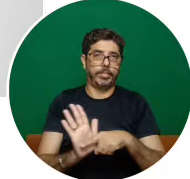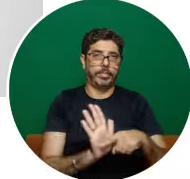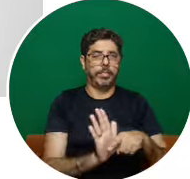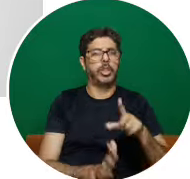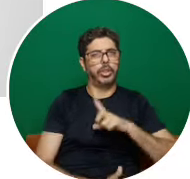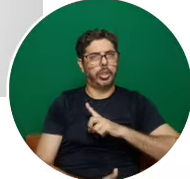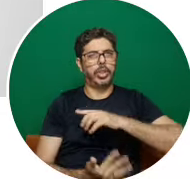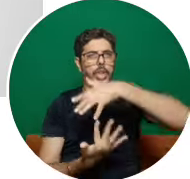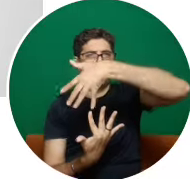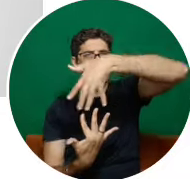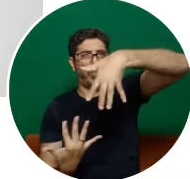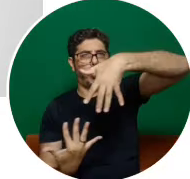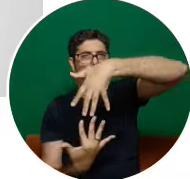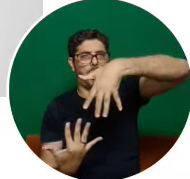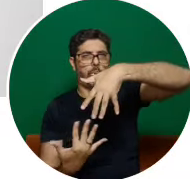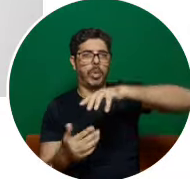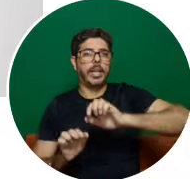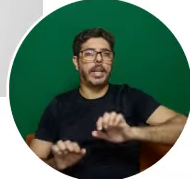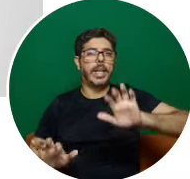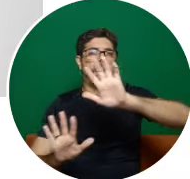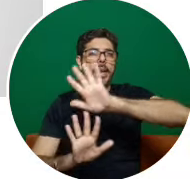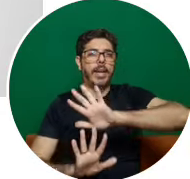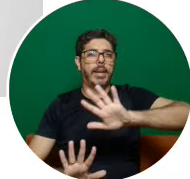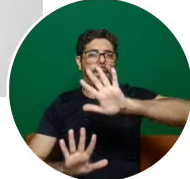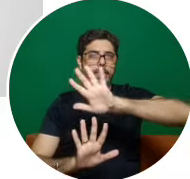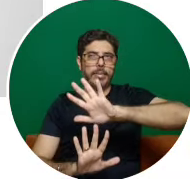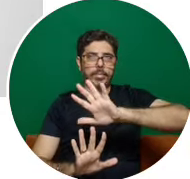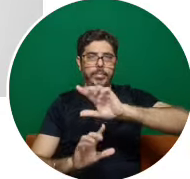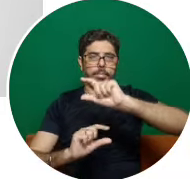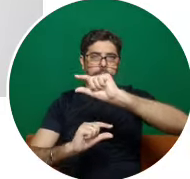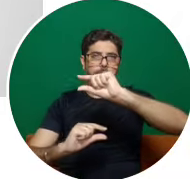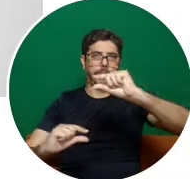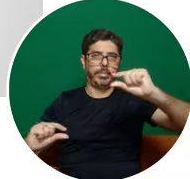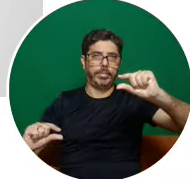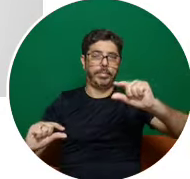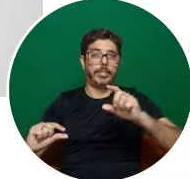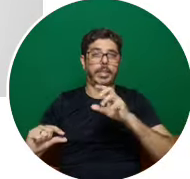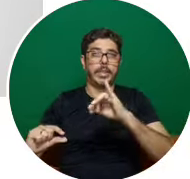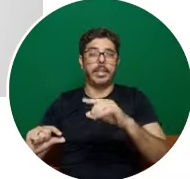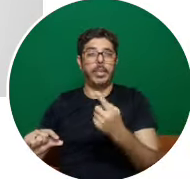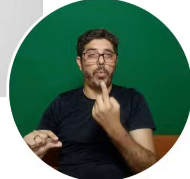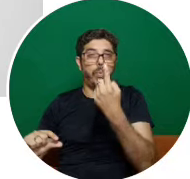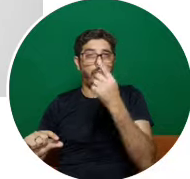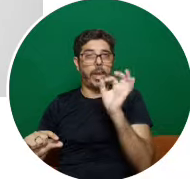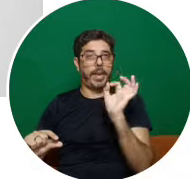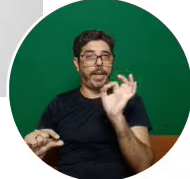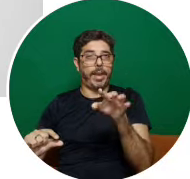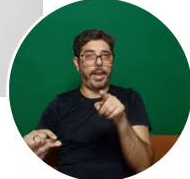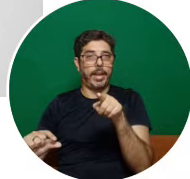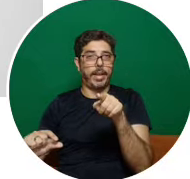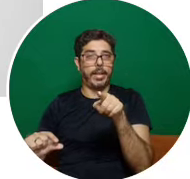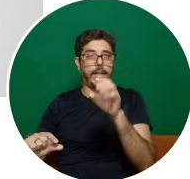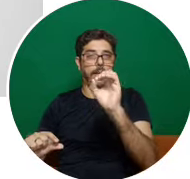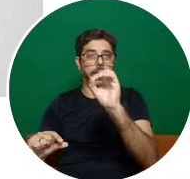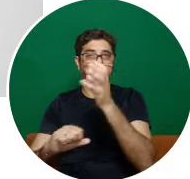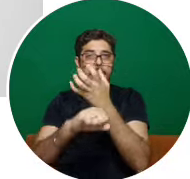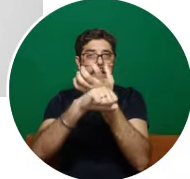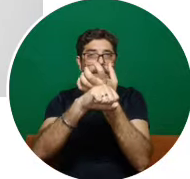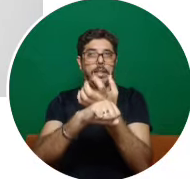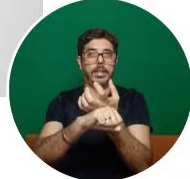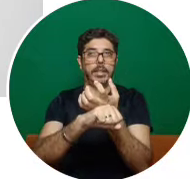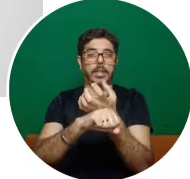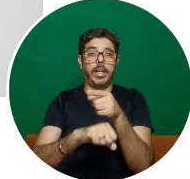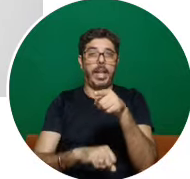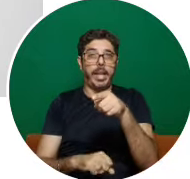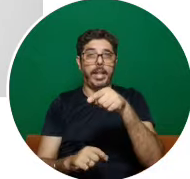Imagine que tenhamos duas placas carregadas, uma positiva e outra negativa. Haverá um campo elétrico entre essas duas placas, em virtude da